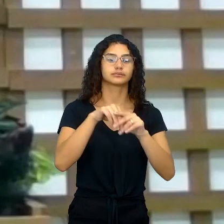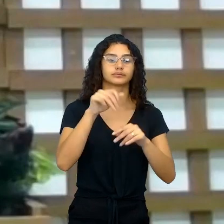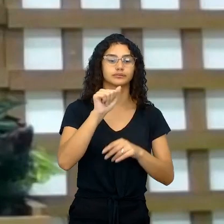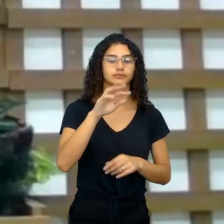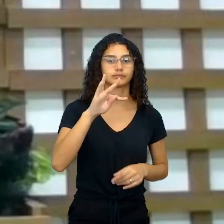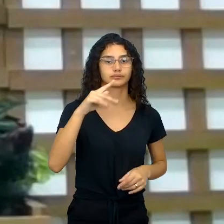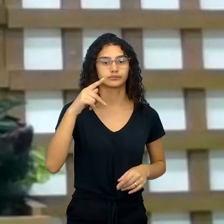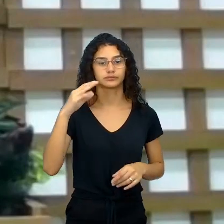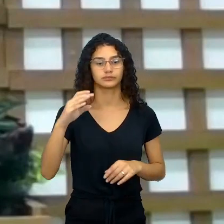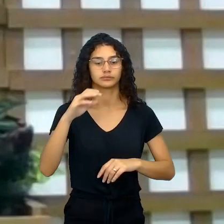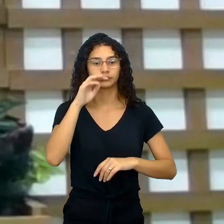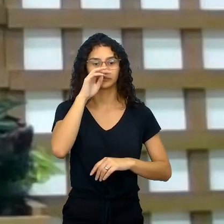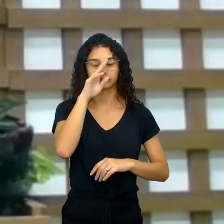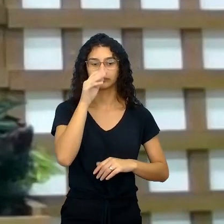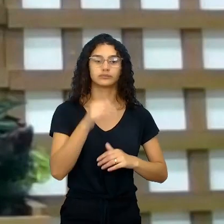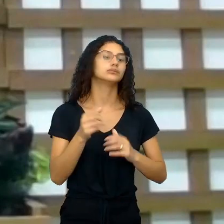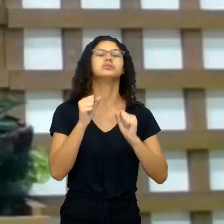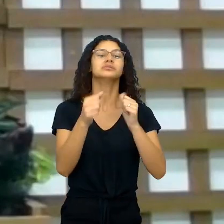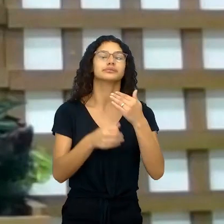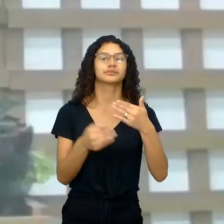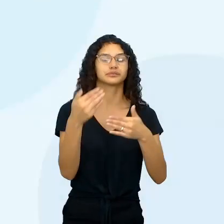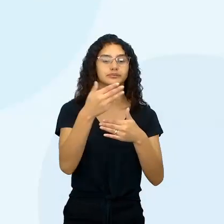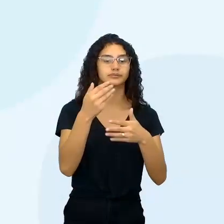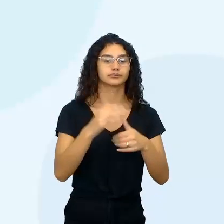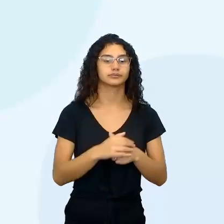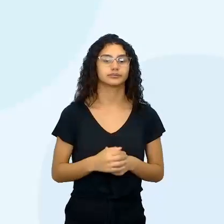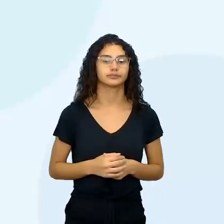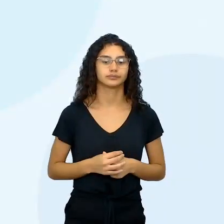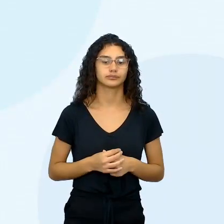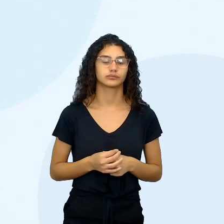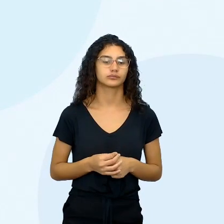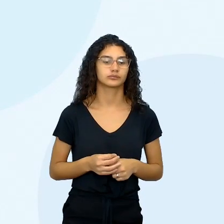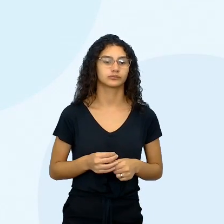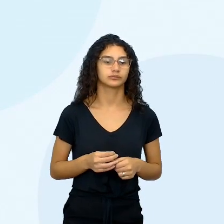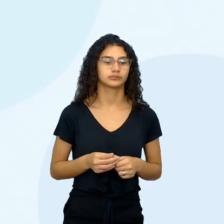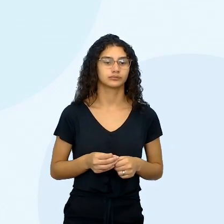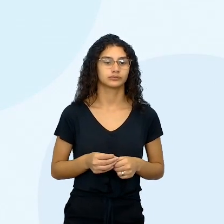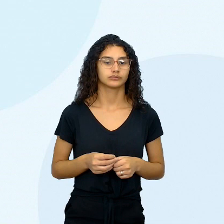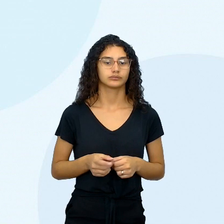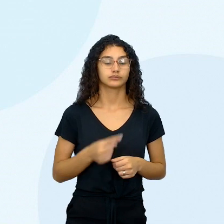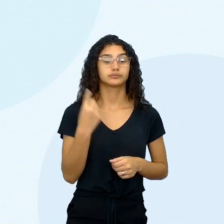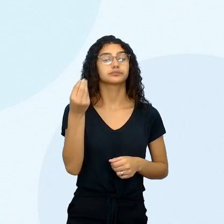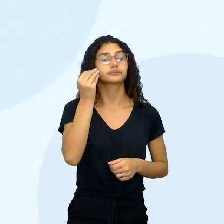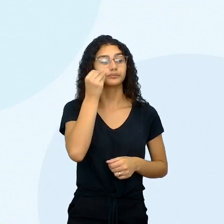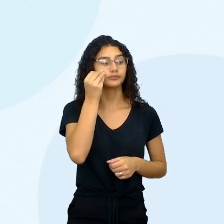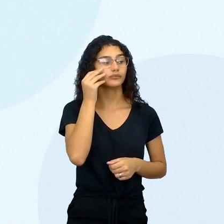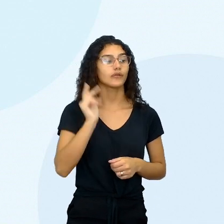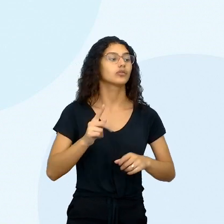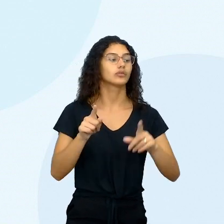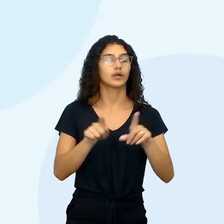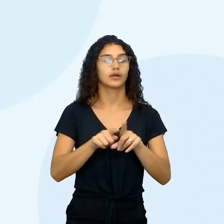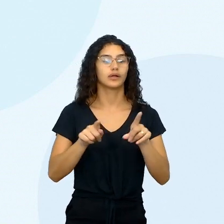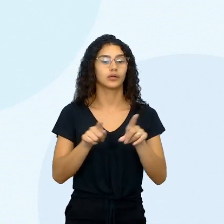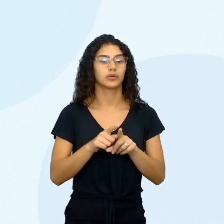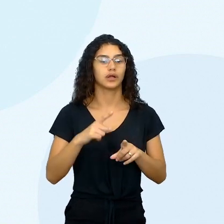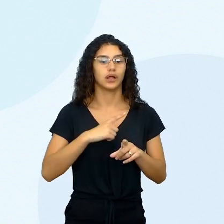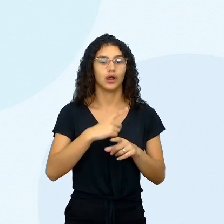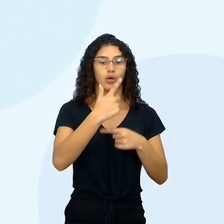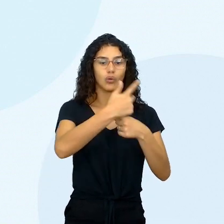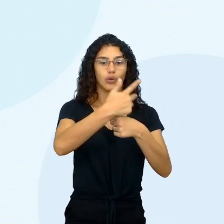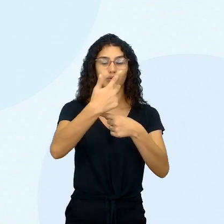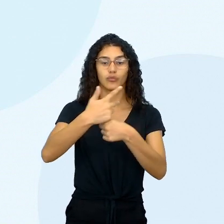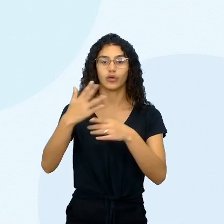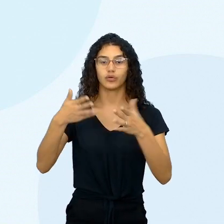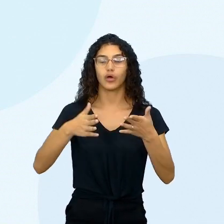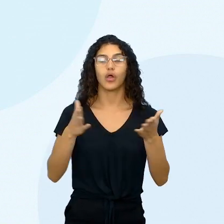TPC. Podendo passar, por favor, para a próxima apresentação, a gente ainda vai continuar também com as rodadas de vídeos.